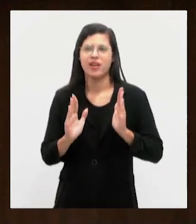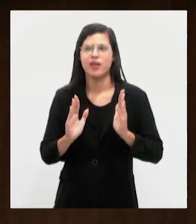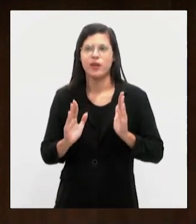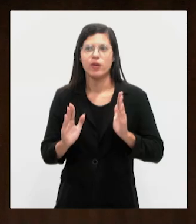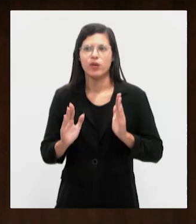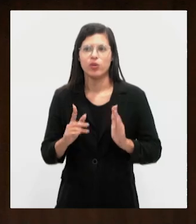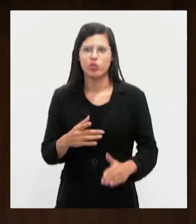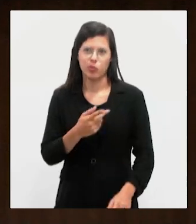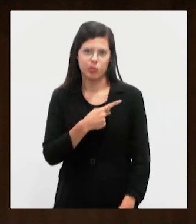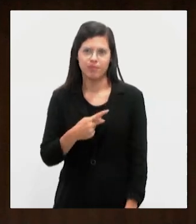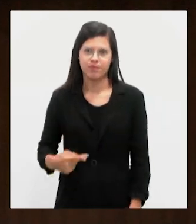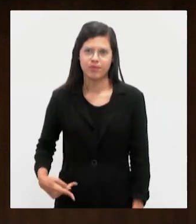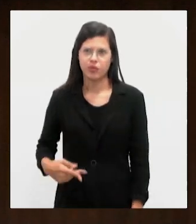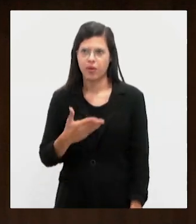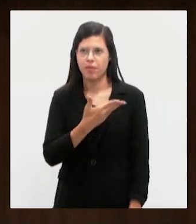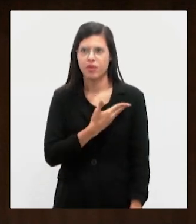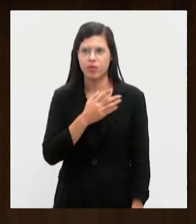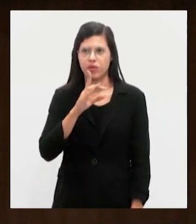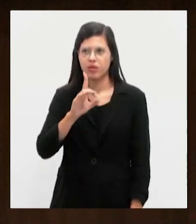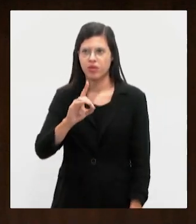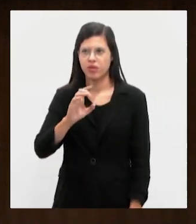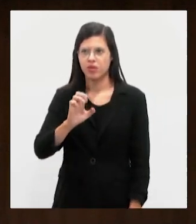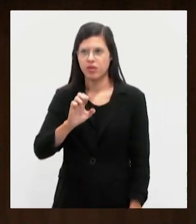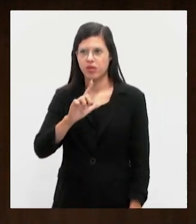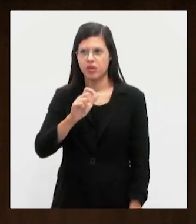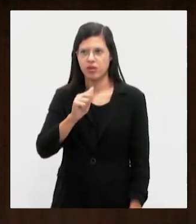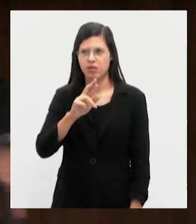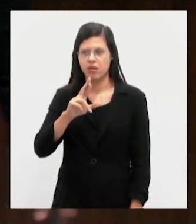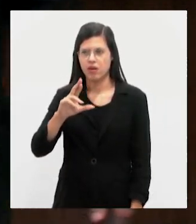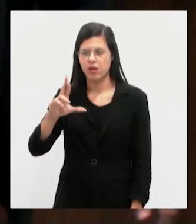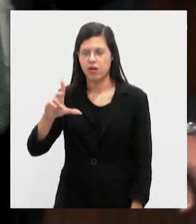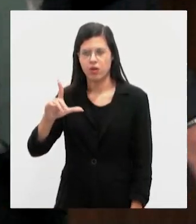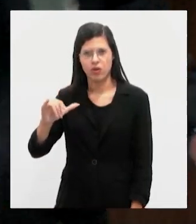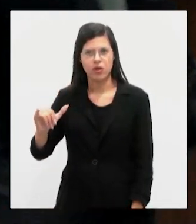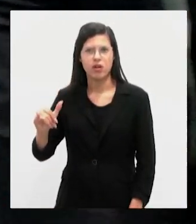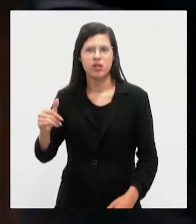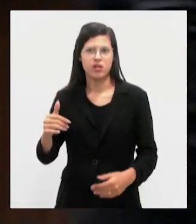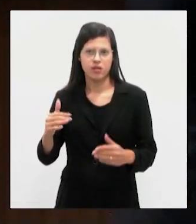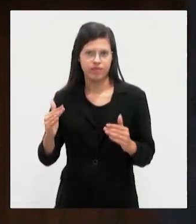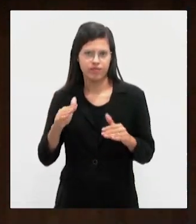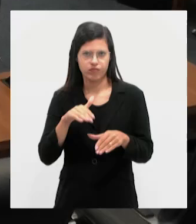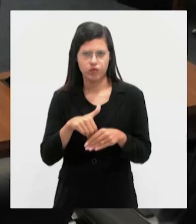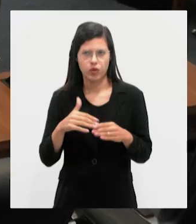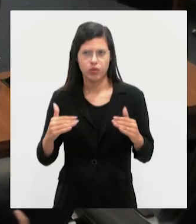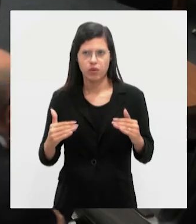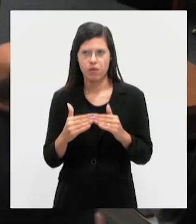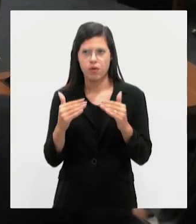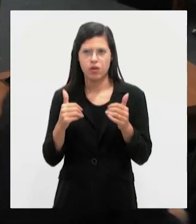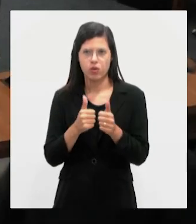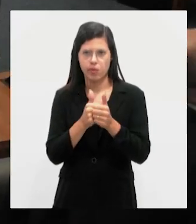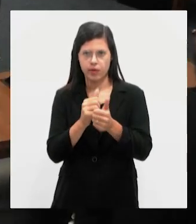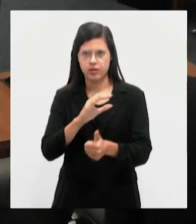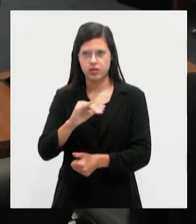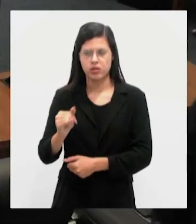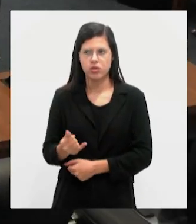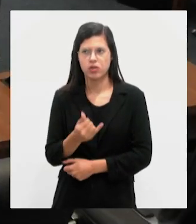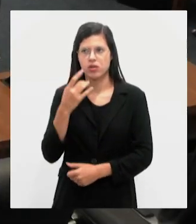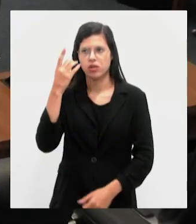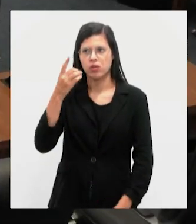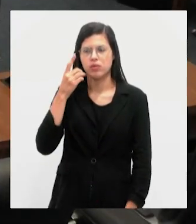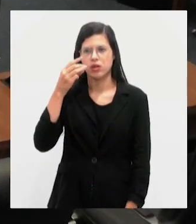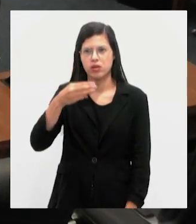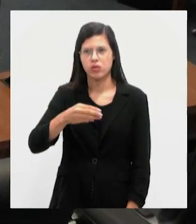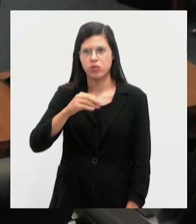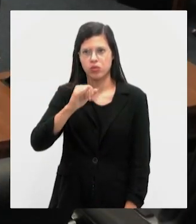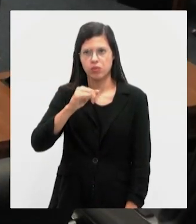deputado Delaroli, voto favorável de acordo com a CCJ. Obrigado, Renan Jordi. Deputado Carlos Mink, pela Defesa do